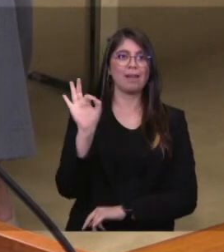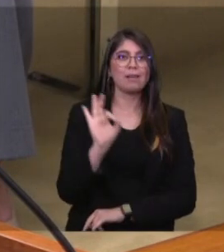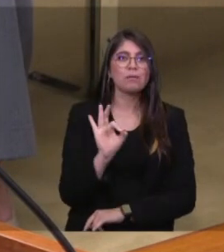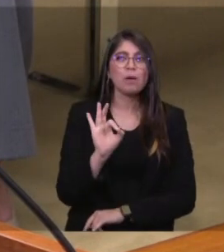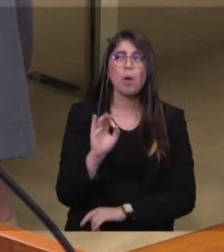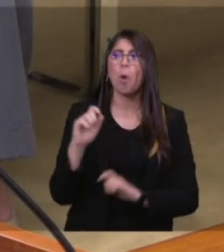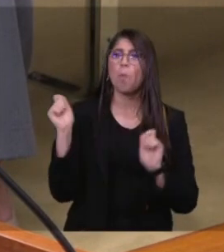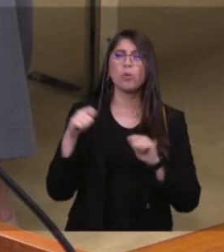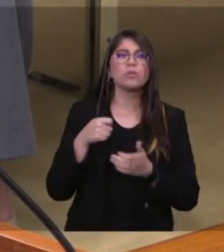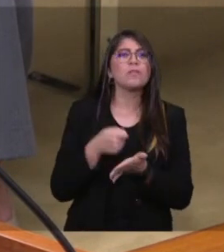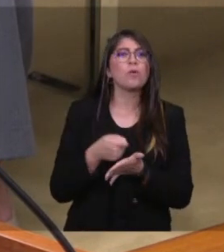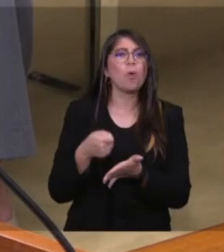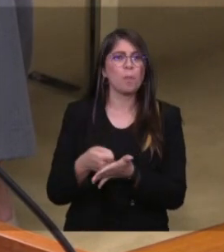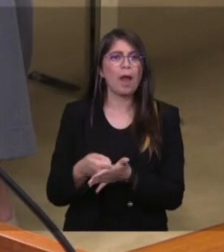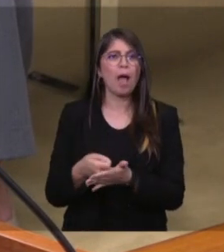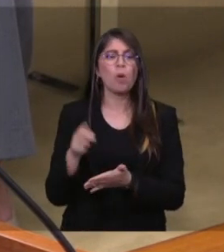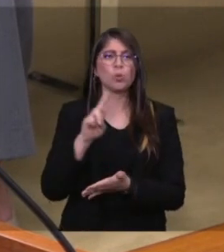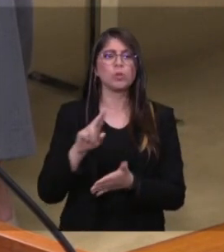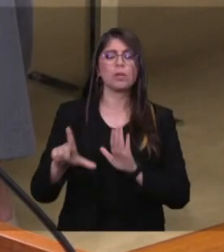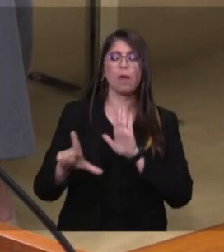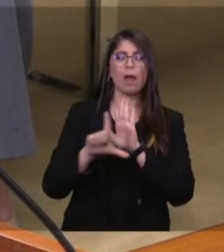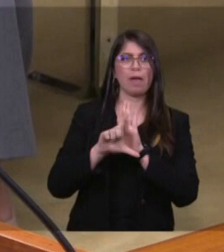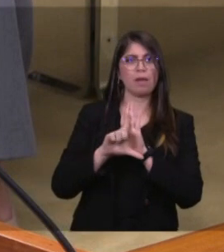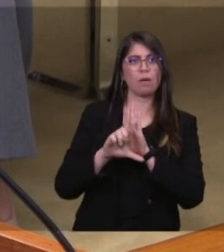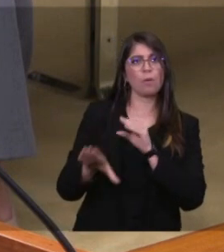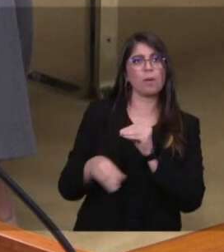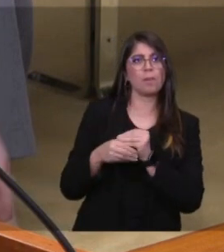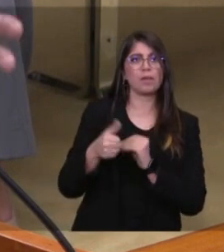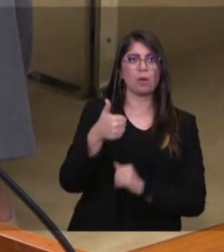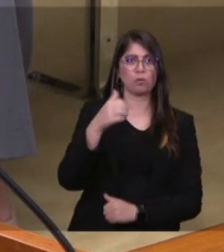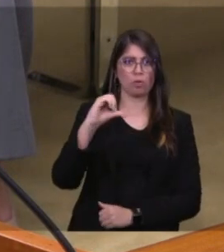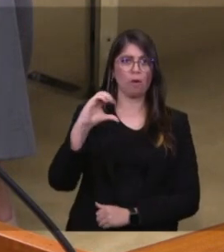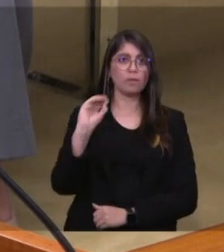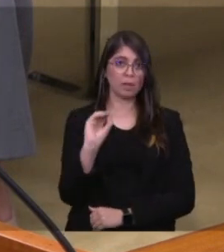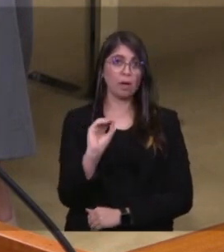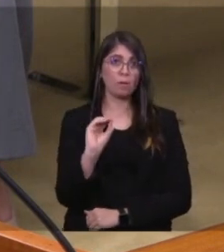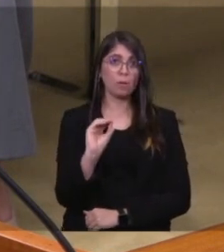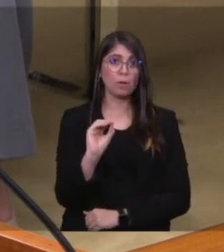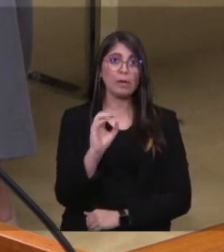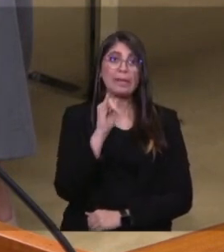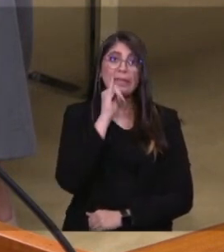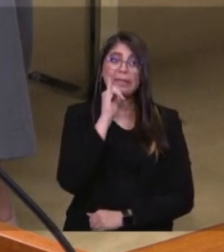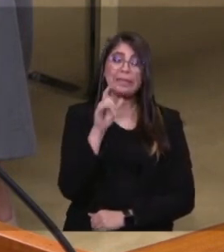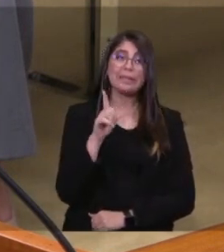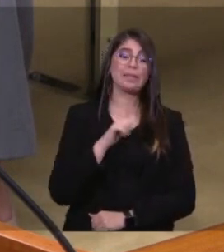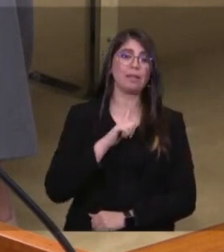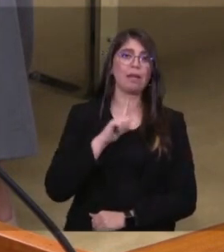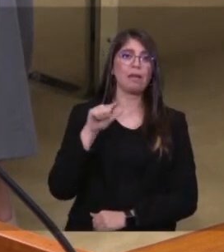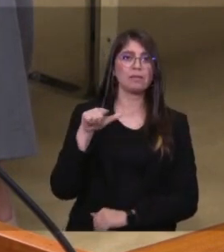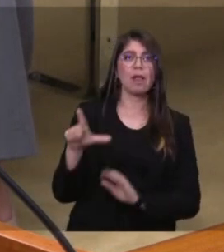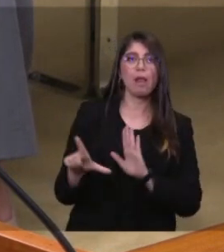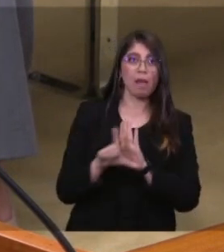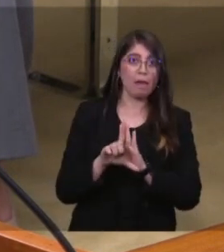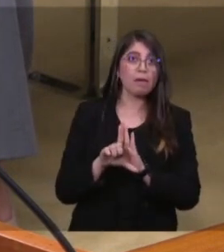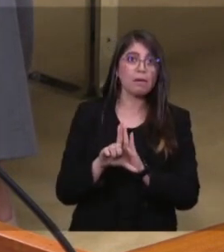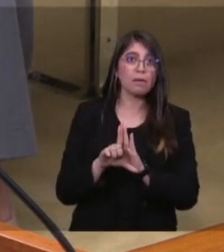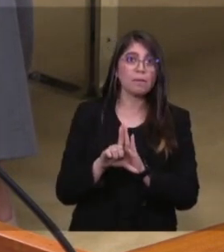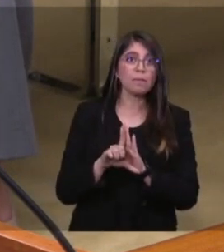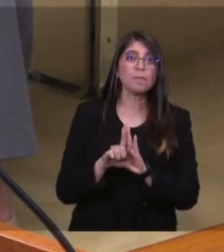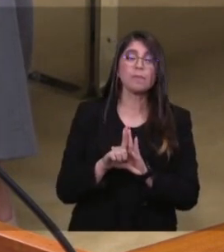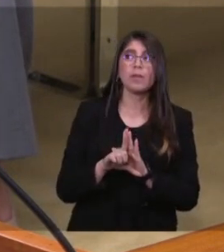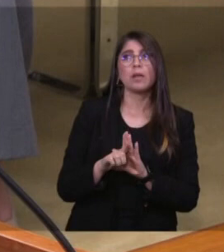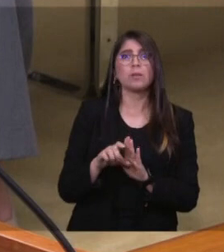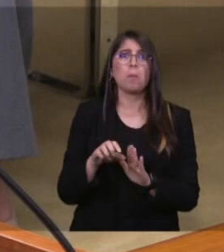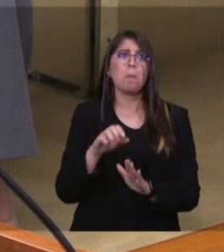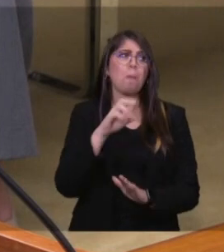poderia fazer a cobrança com base na Lei Complementar 190? Se tivesse a Lei Complementar 190 instituído o tributo, parece que a